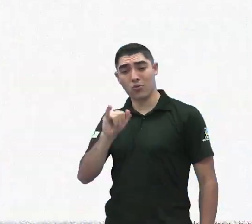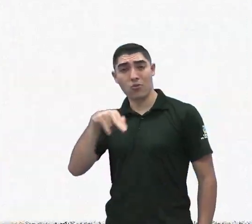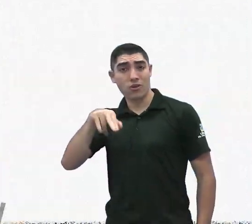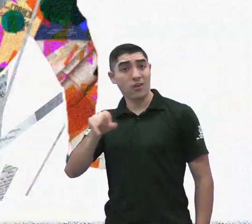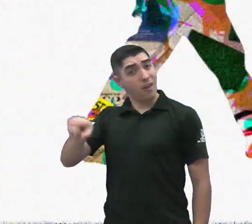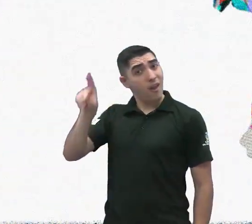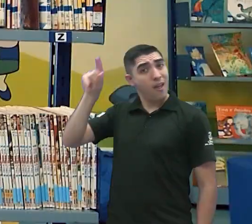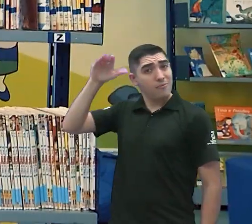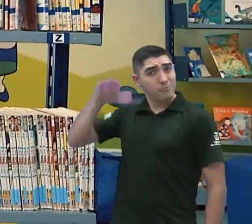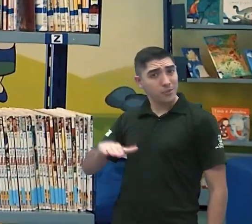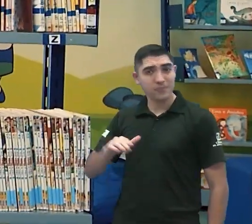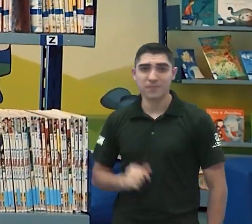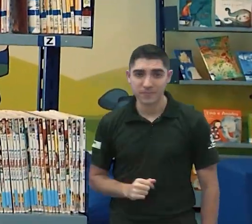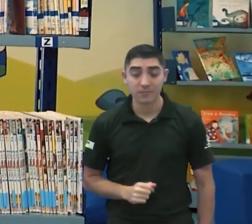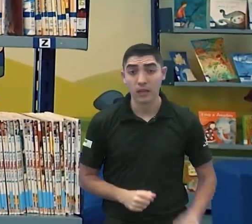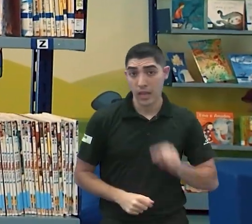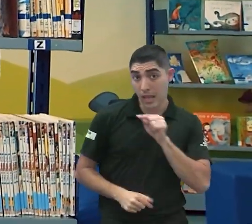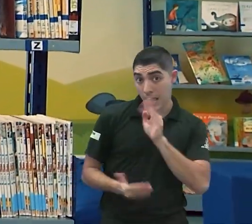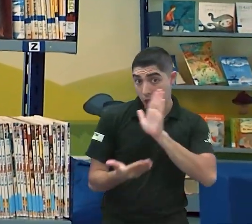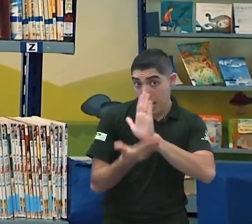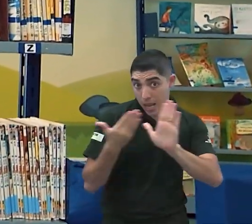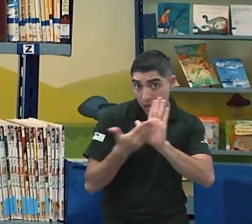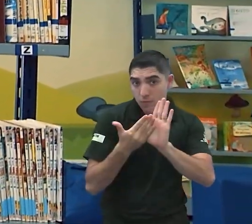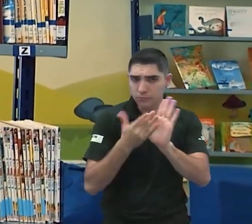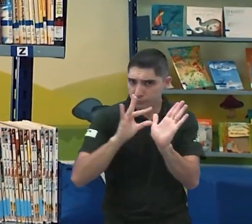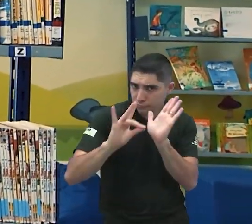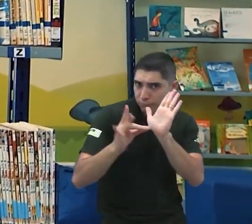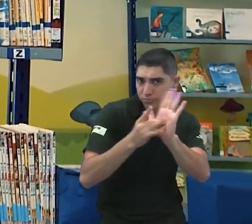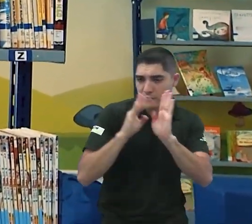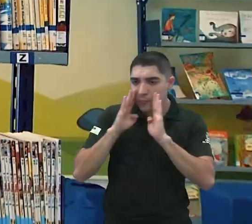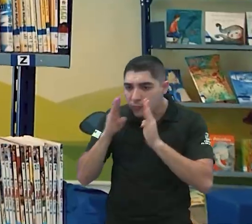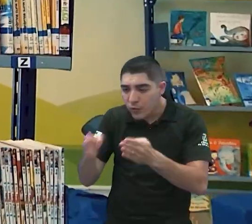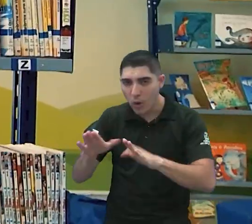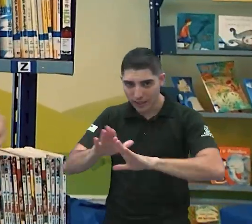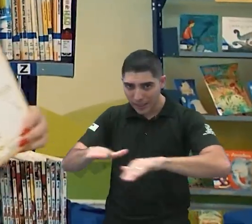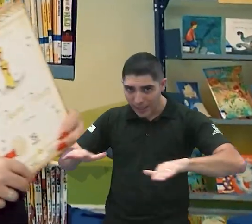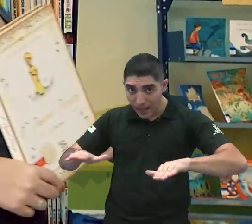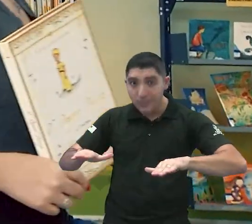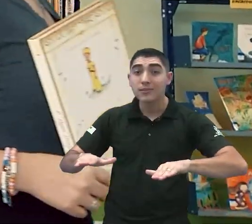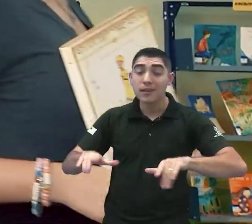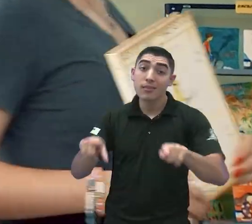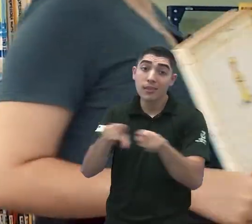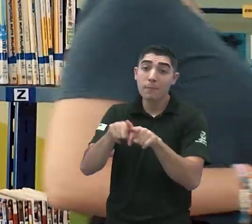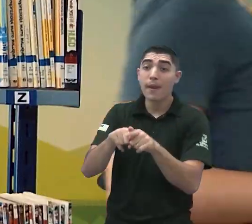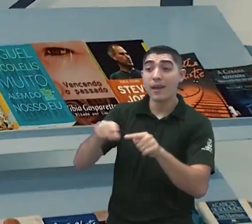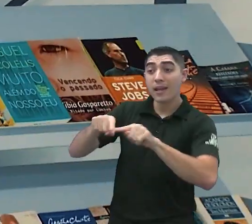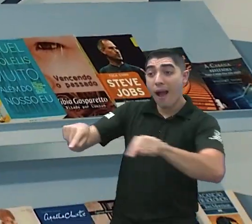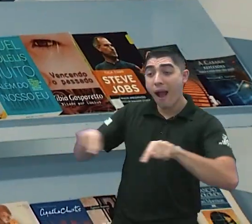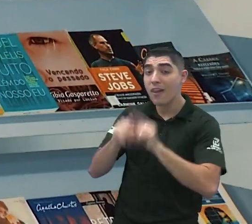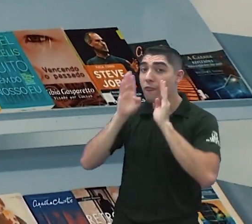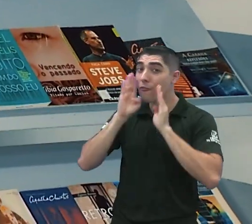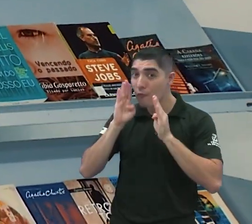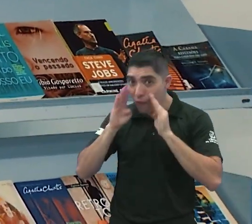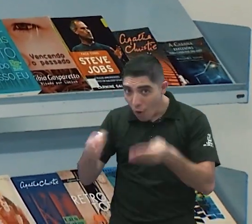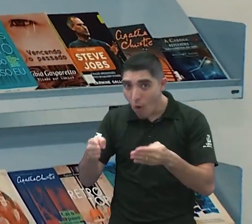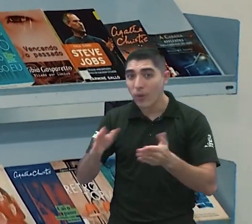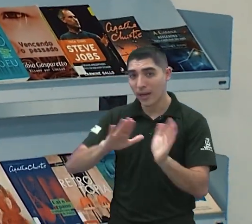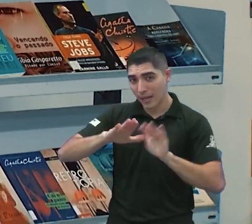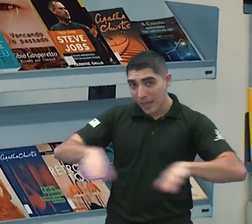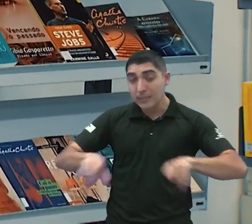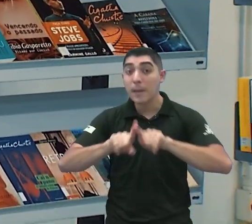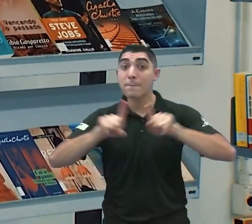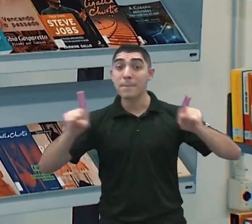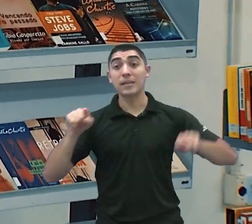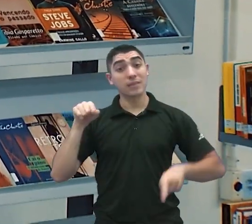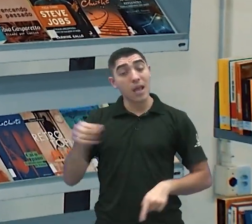autor. Apesar de ser um livro originalmente infantil encontrado nessa seção da biblioteca, o livro também é uma ótima opção